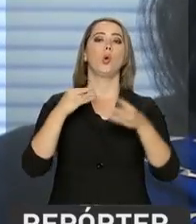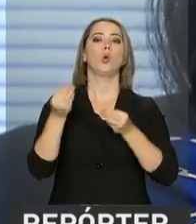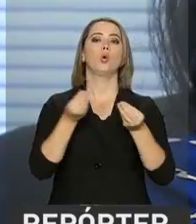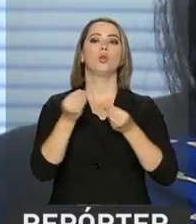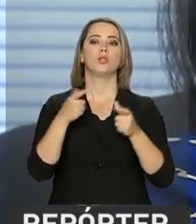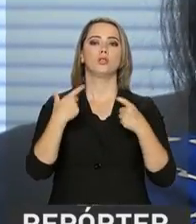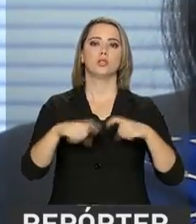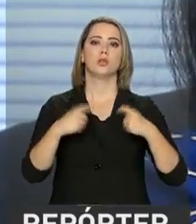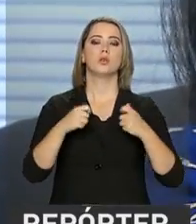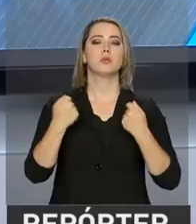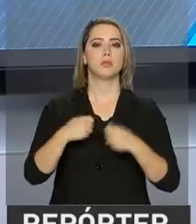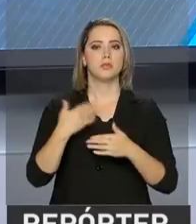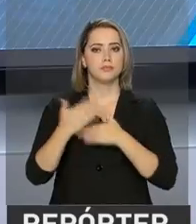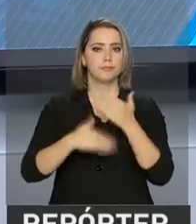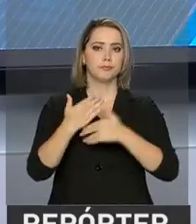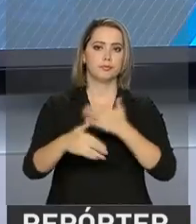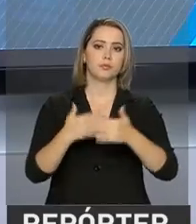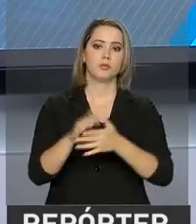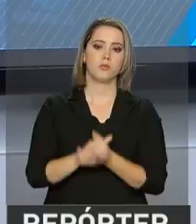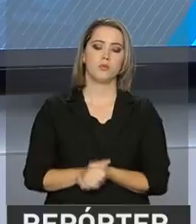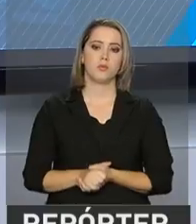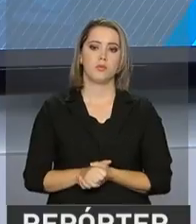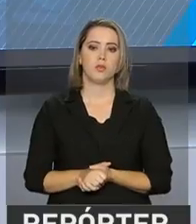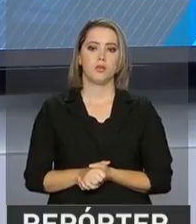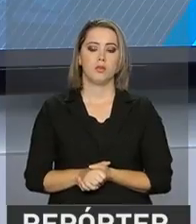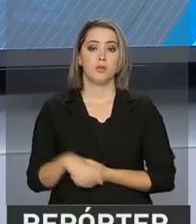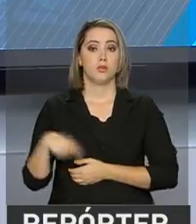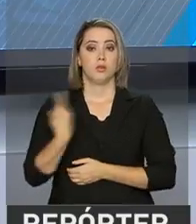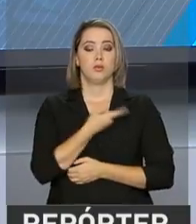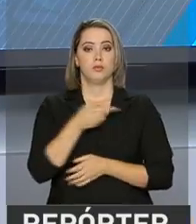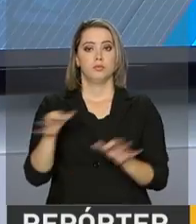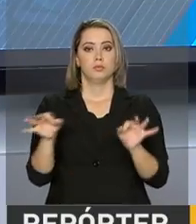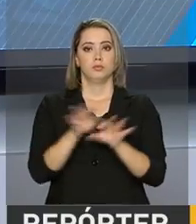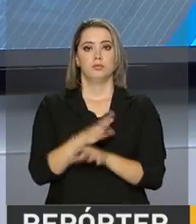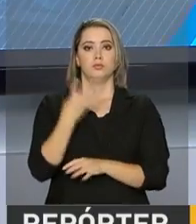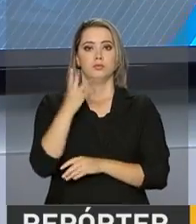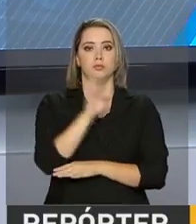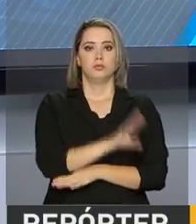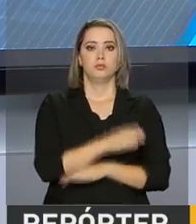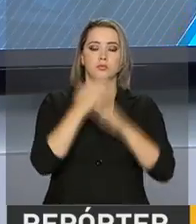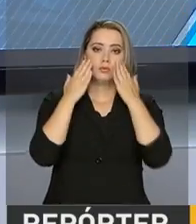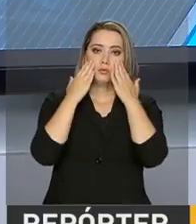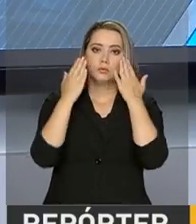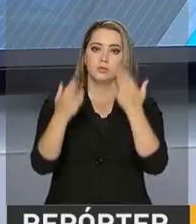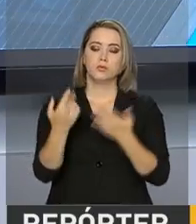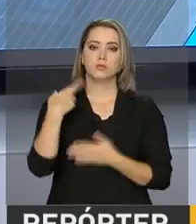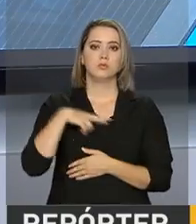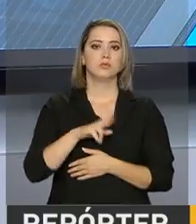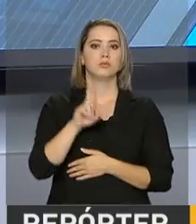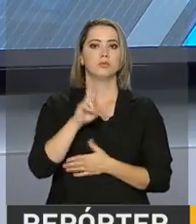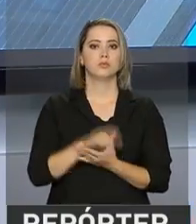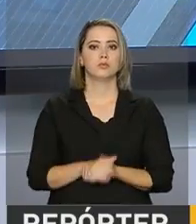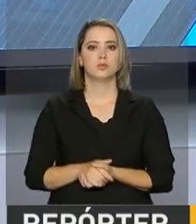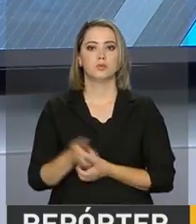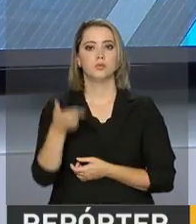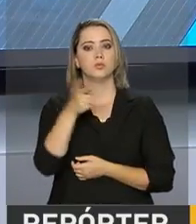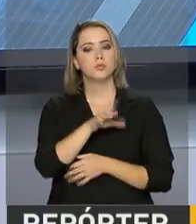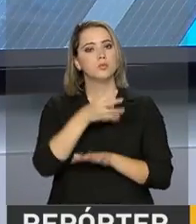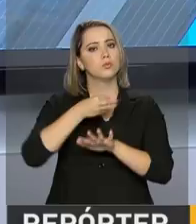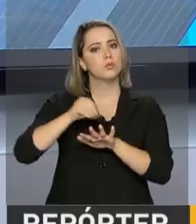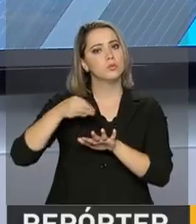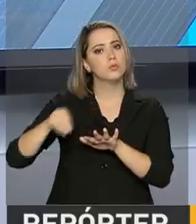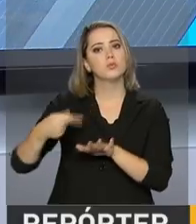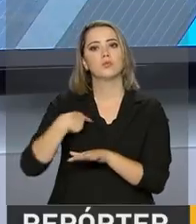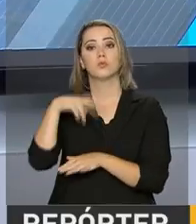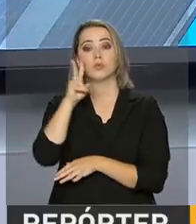único precisa avançar e nós ficamos por aqui voltamos às quatro da tarde na próxima edição do repórter nbr outras